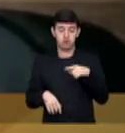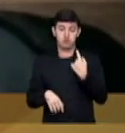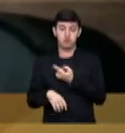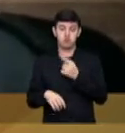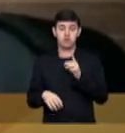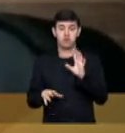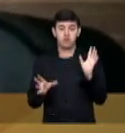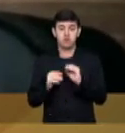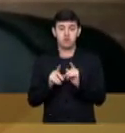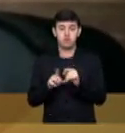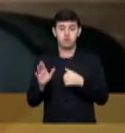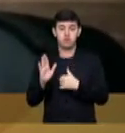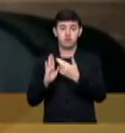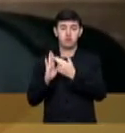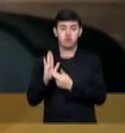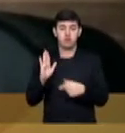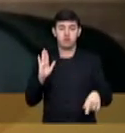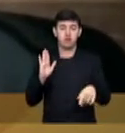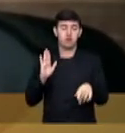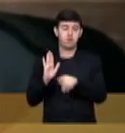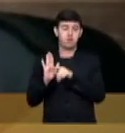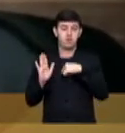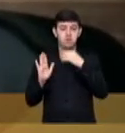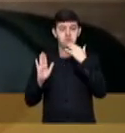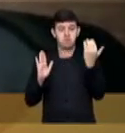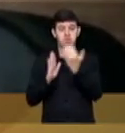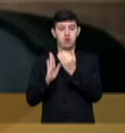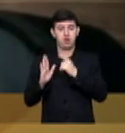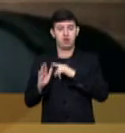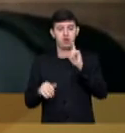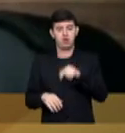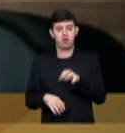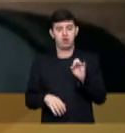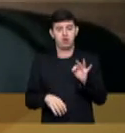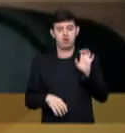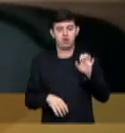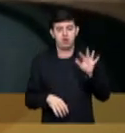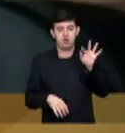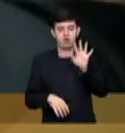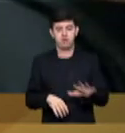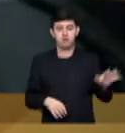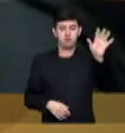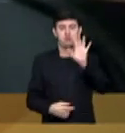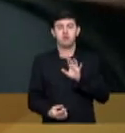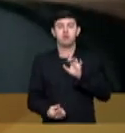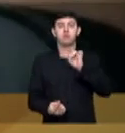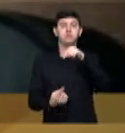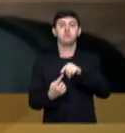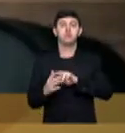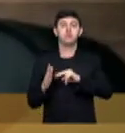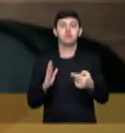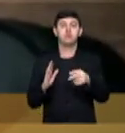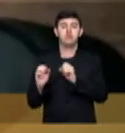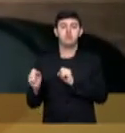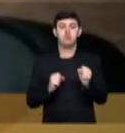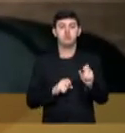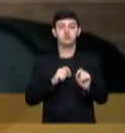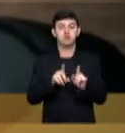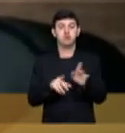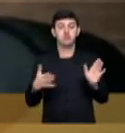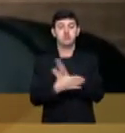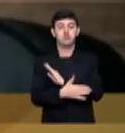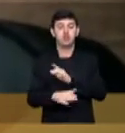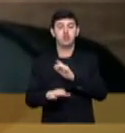de determinado ente da federação sob pena de tolher-lhe a sua